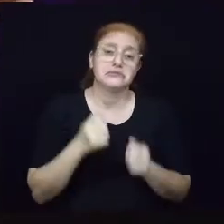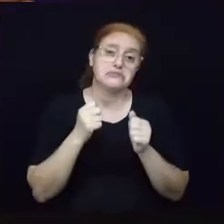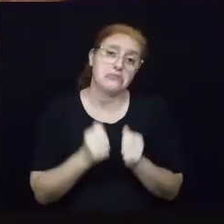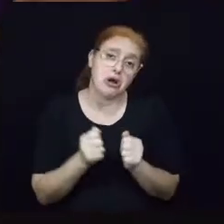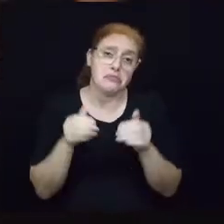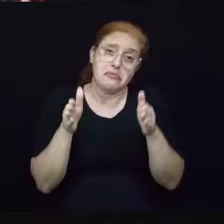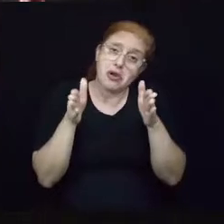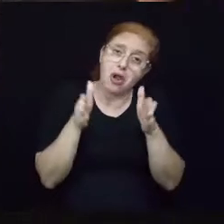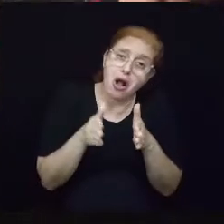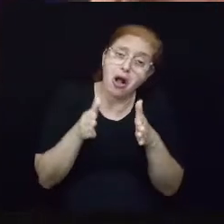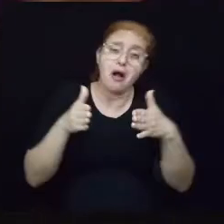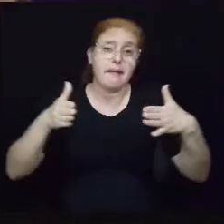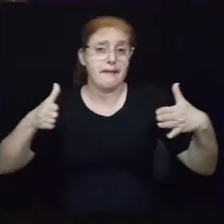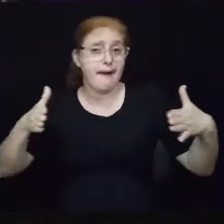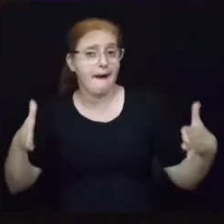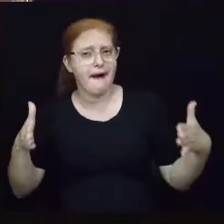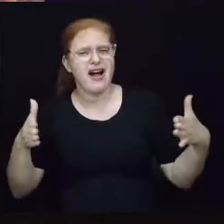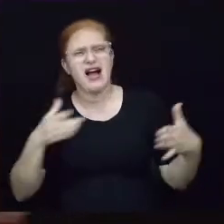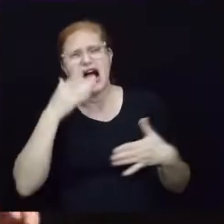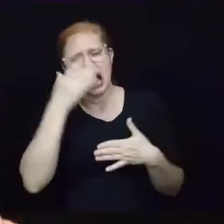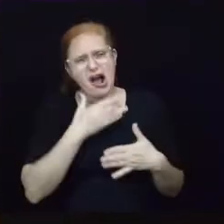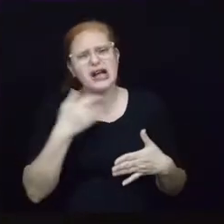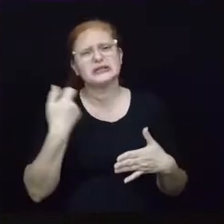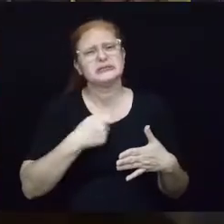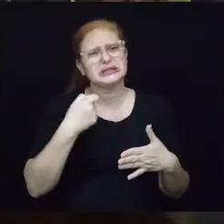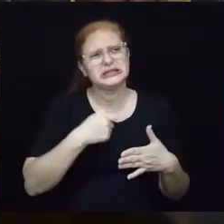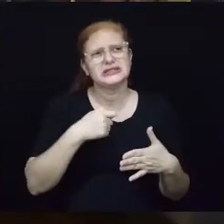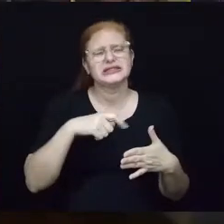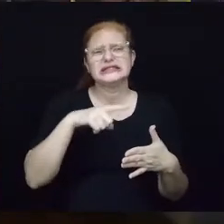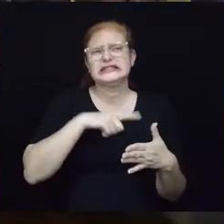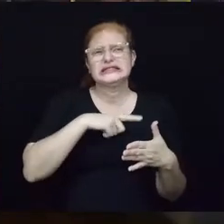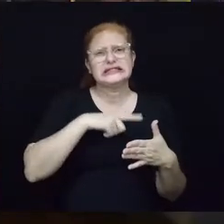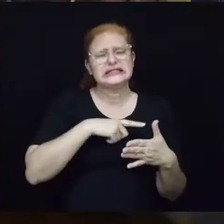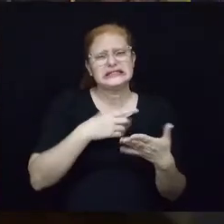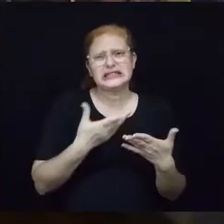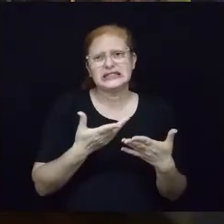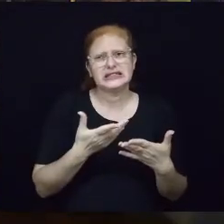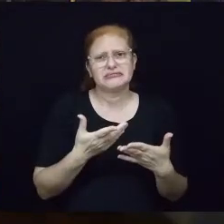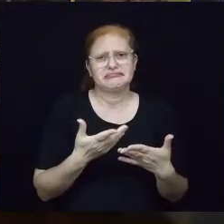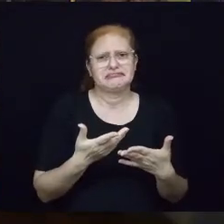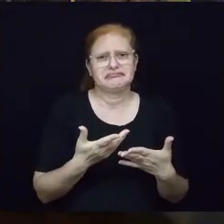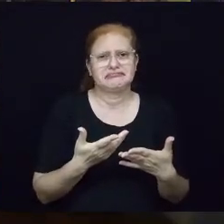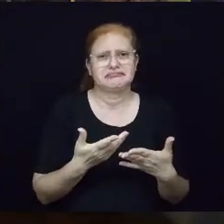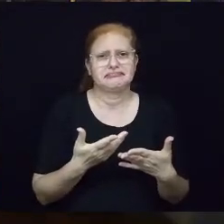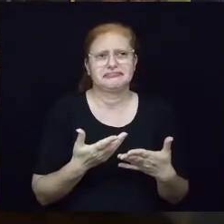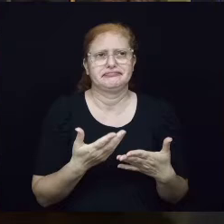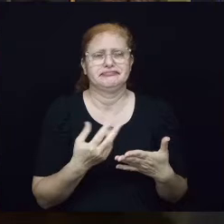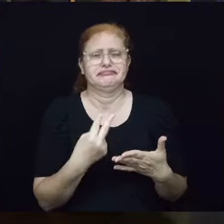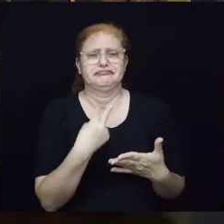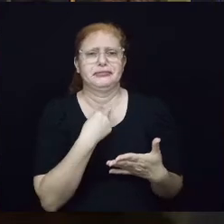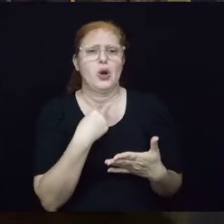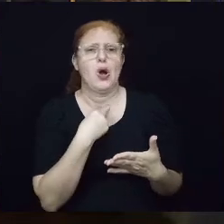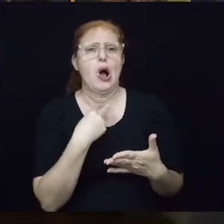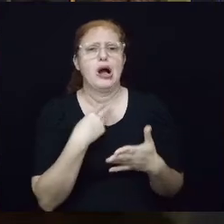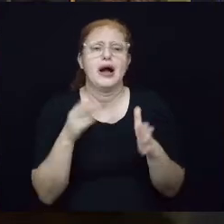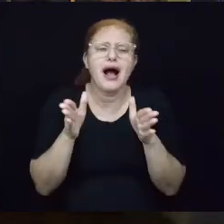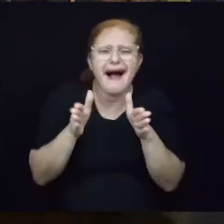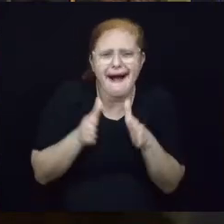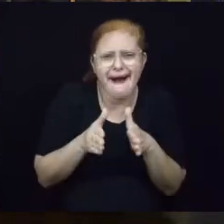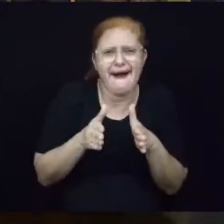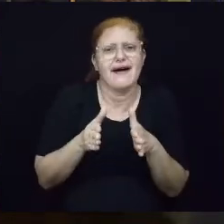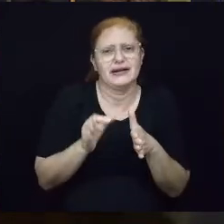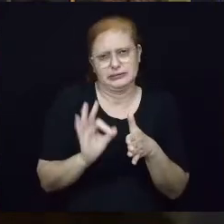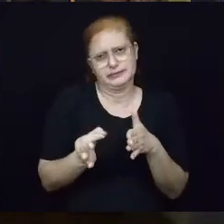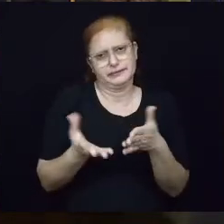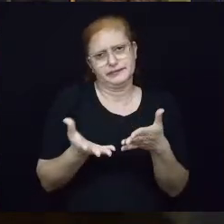Podiam ser mais estreitos, podiam ser mais largos? Eu acho que sempre tem que ter esse campo, sabe? Não pode ser tão